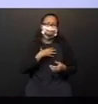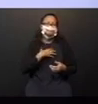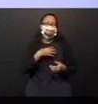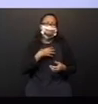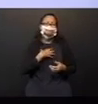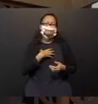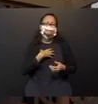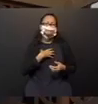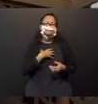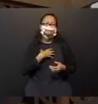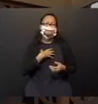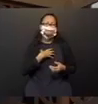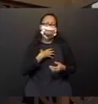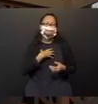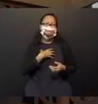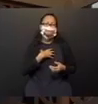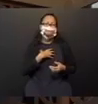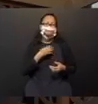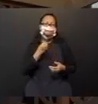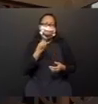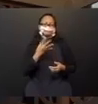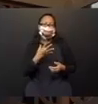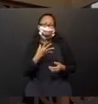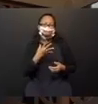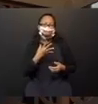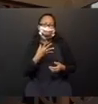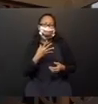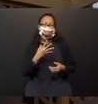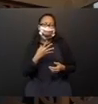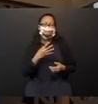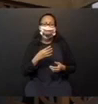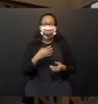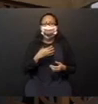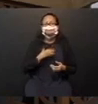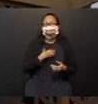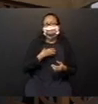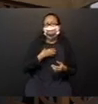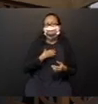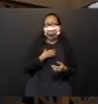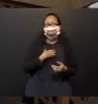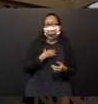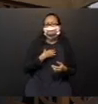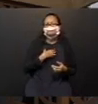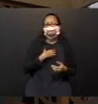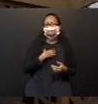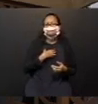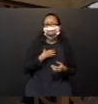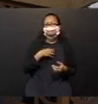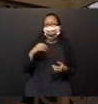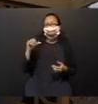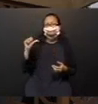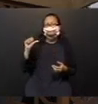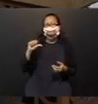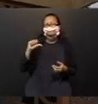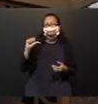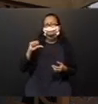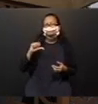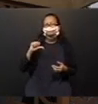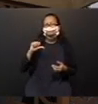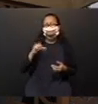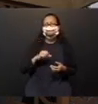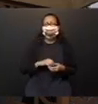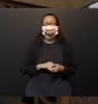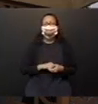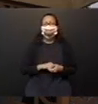Sentimentos. Um sentimento bom que você sente e um sentimento que você acha que esse sentimento não é tão bom